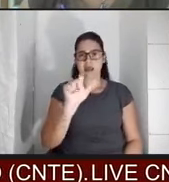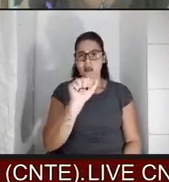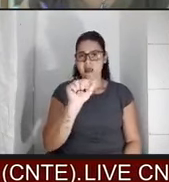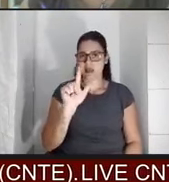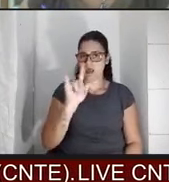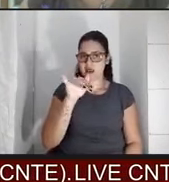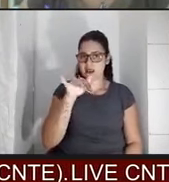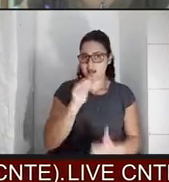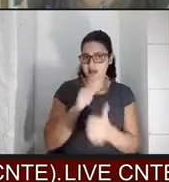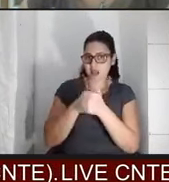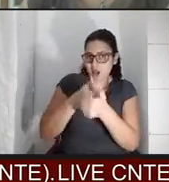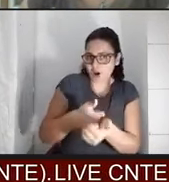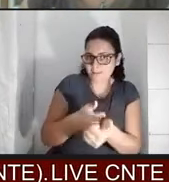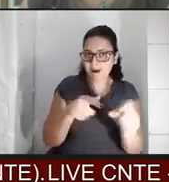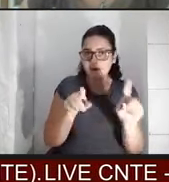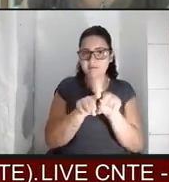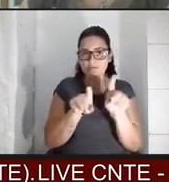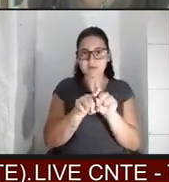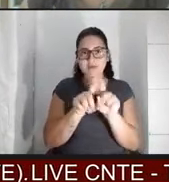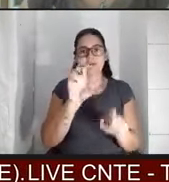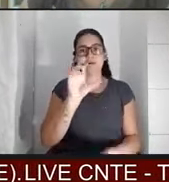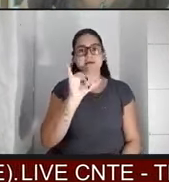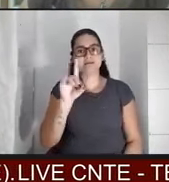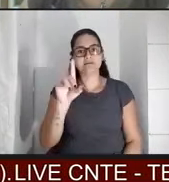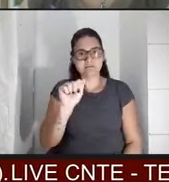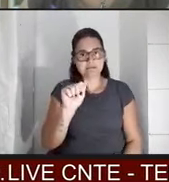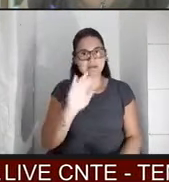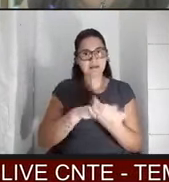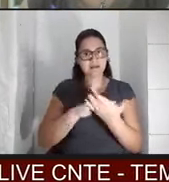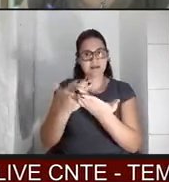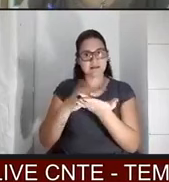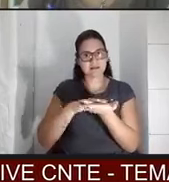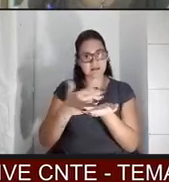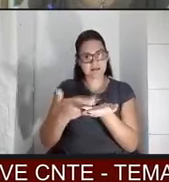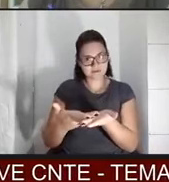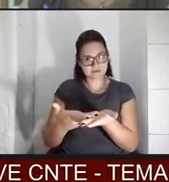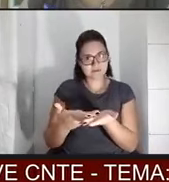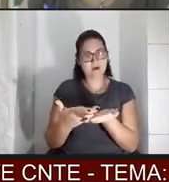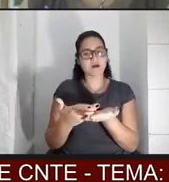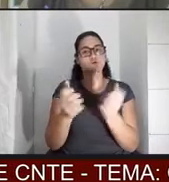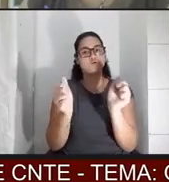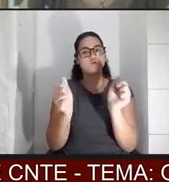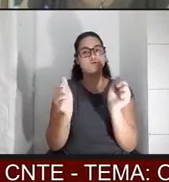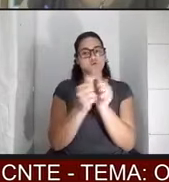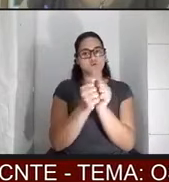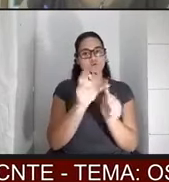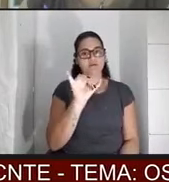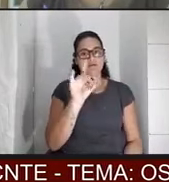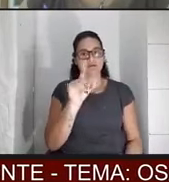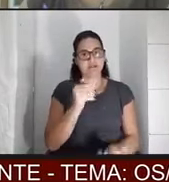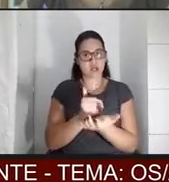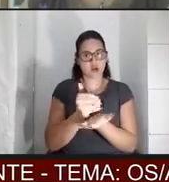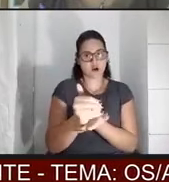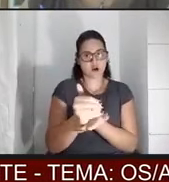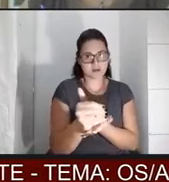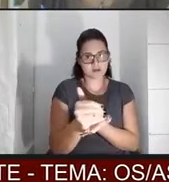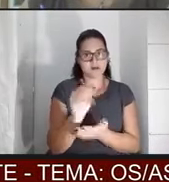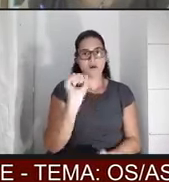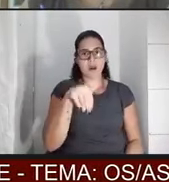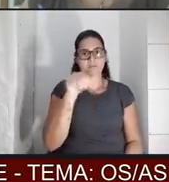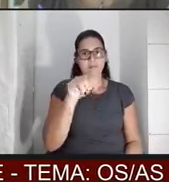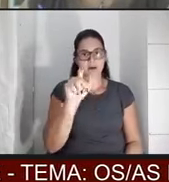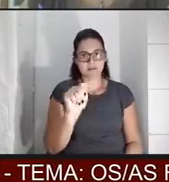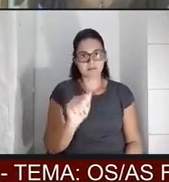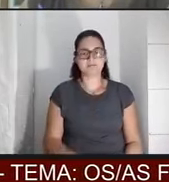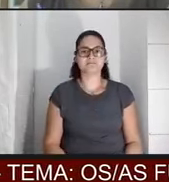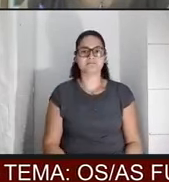acompanhando também, a Cida. A Aline vai fazer aqui a intérprete, junto com a Cida, que iniciou aqui, a Amanda, a